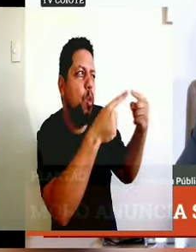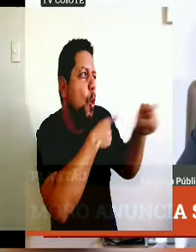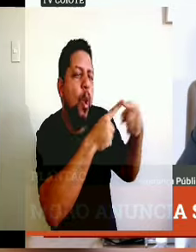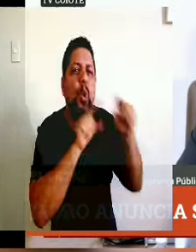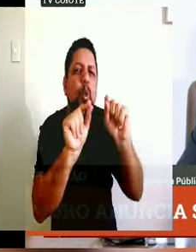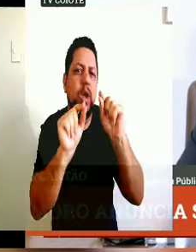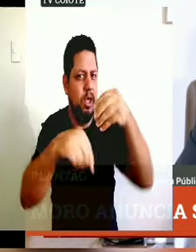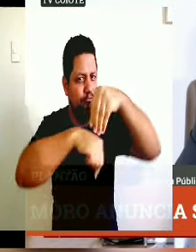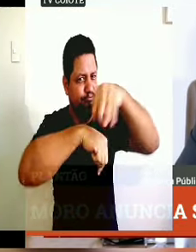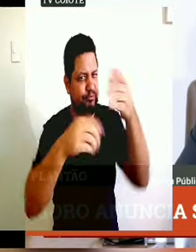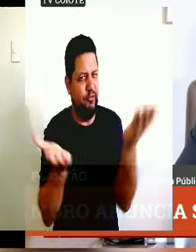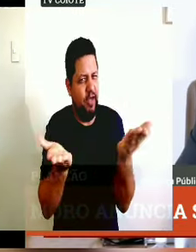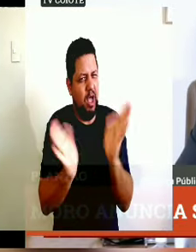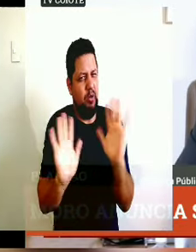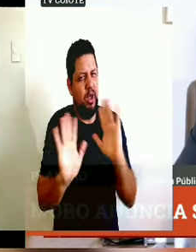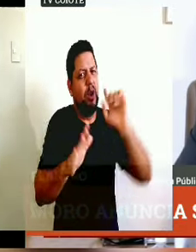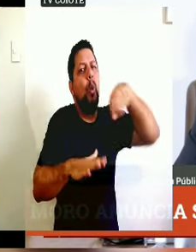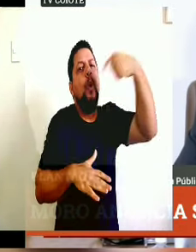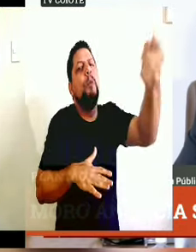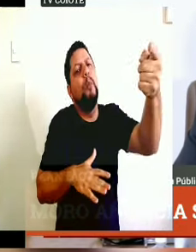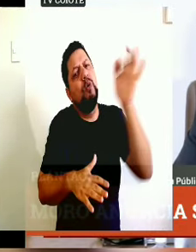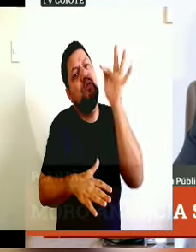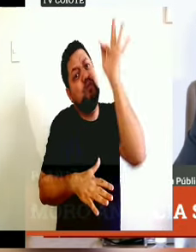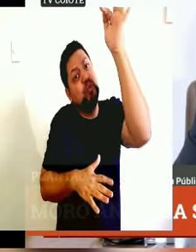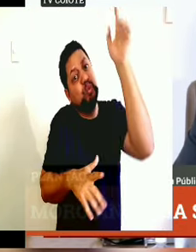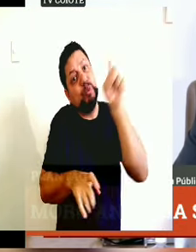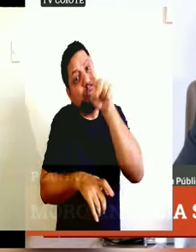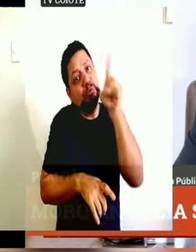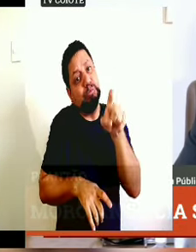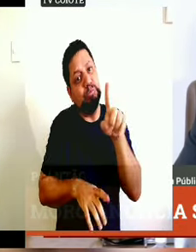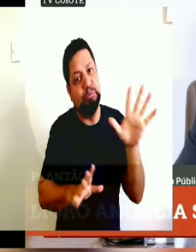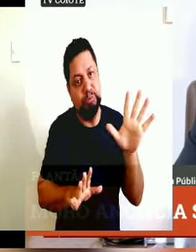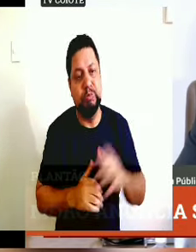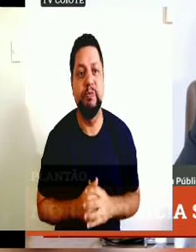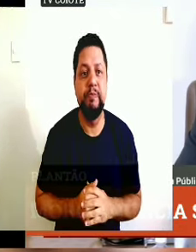ocasião. De todo modo,